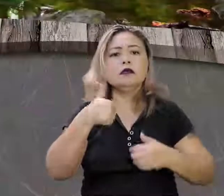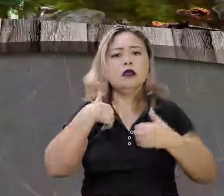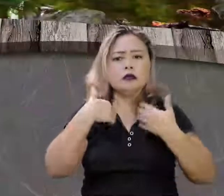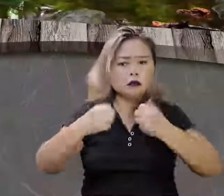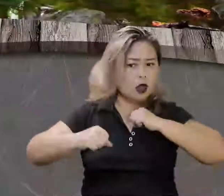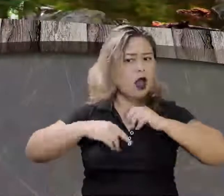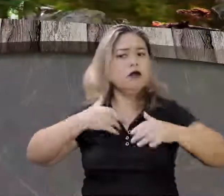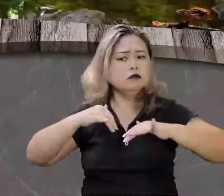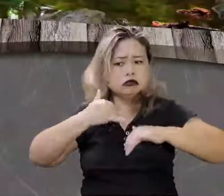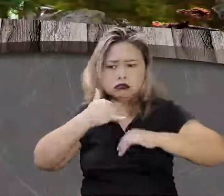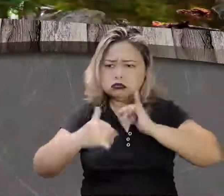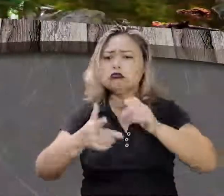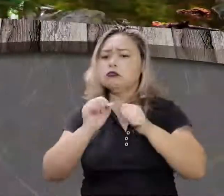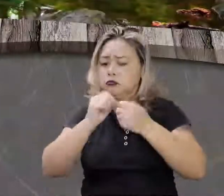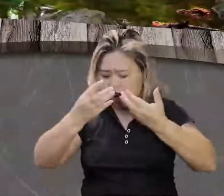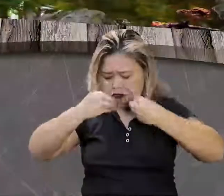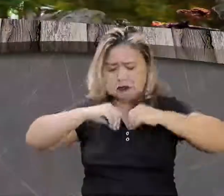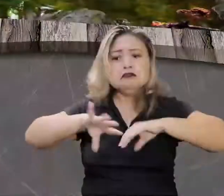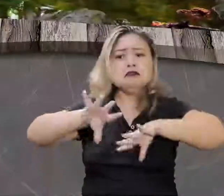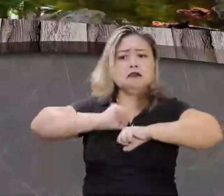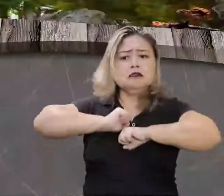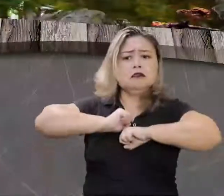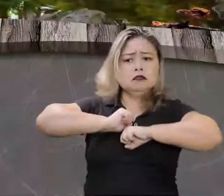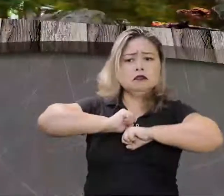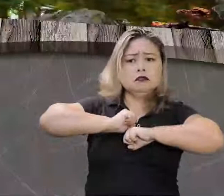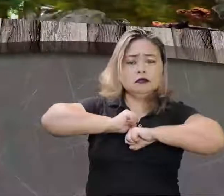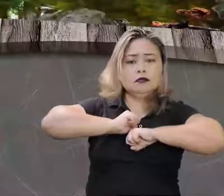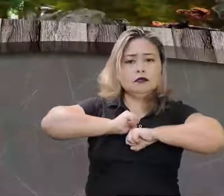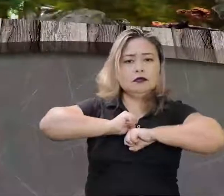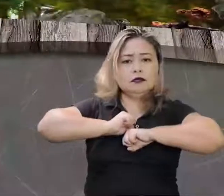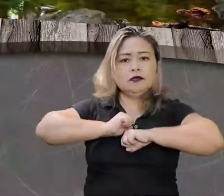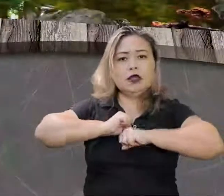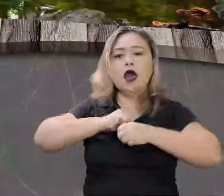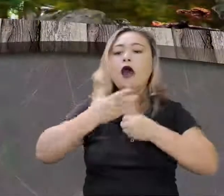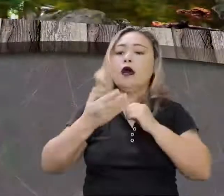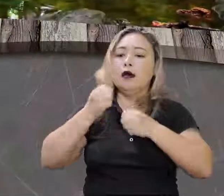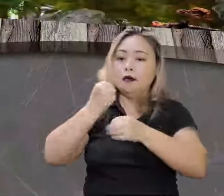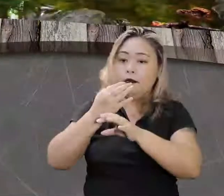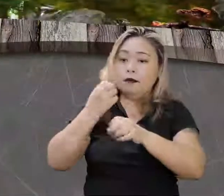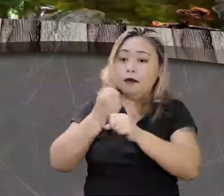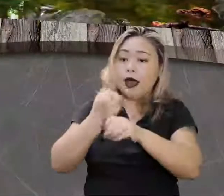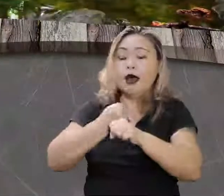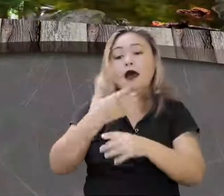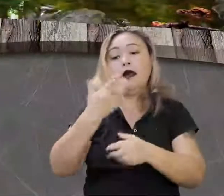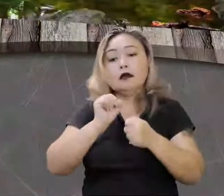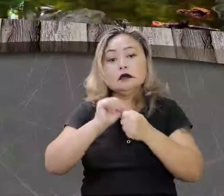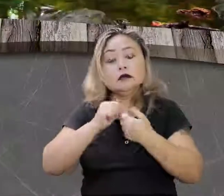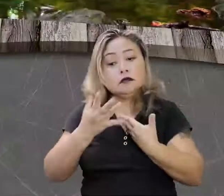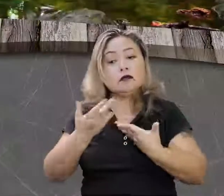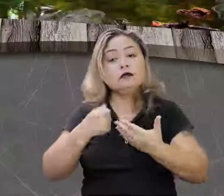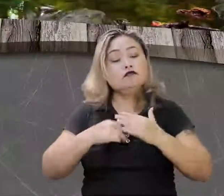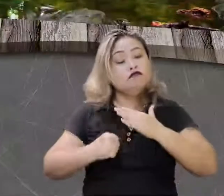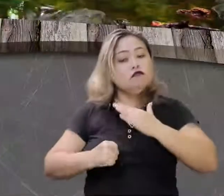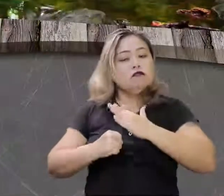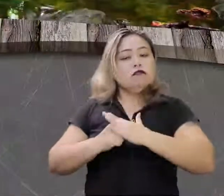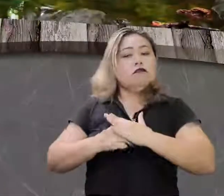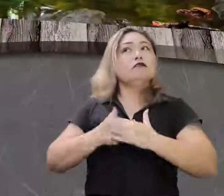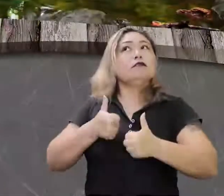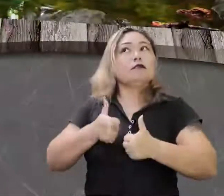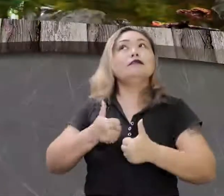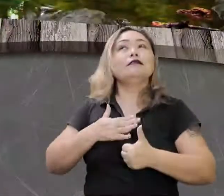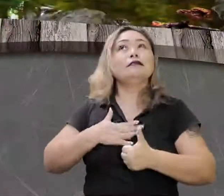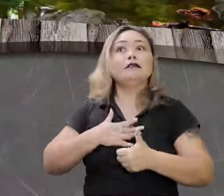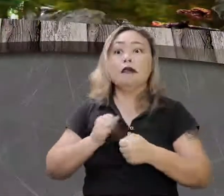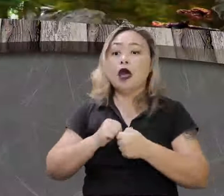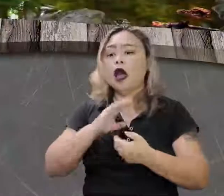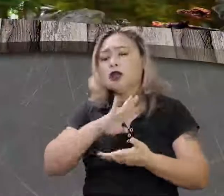Cheia de energia, apesar de a gente sentir, só com a batata doce que a gente sente uma saciedade melhor, né? Mas